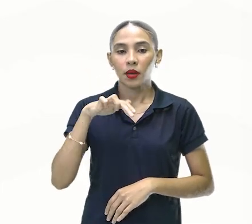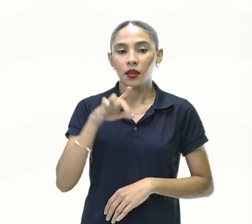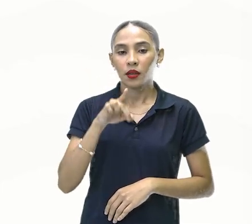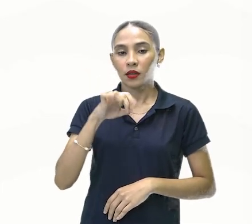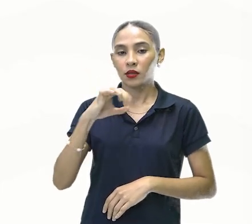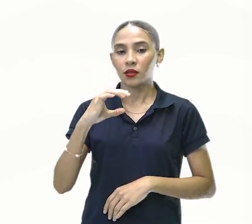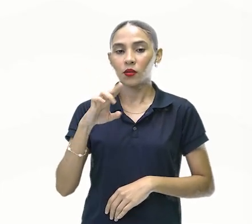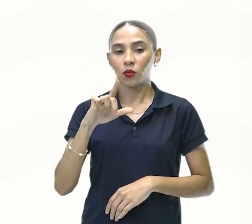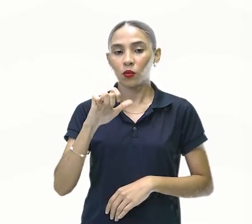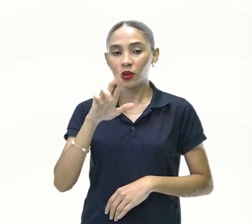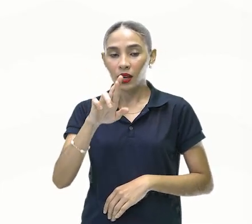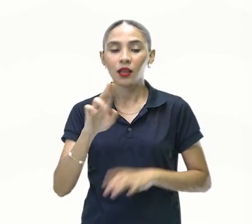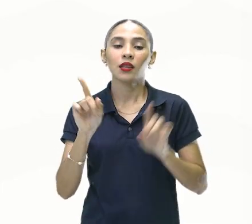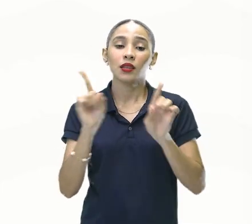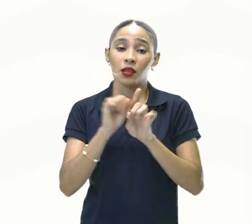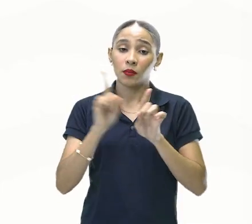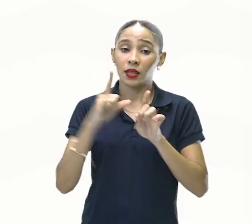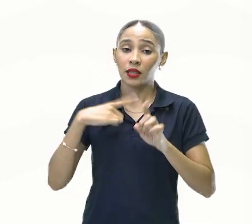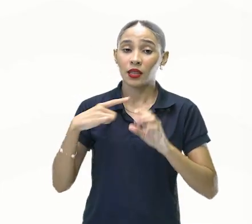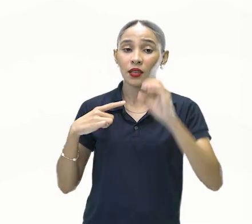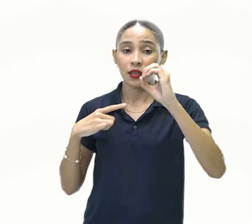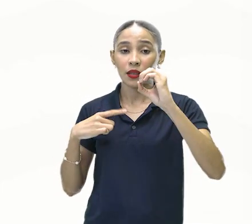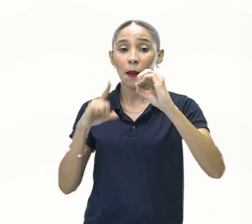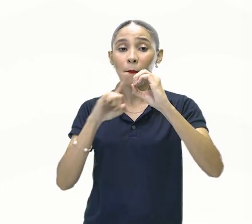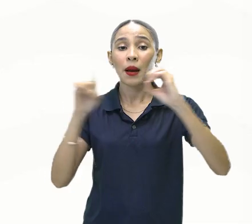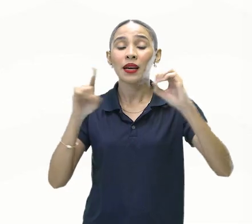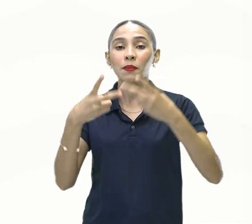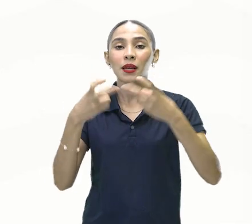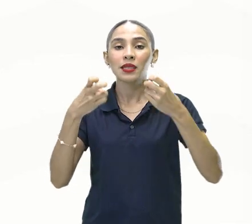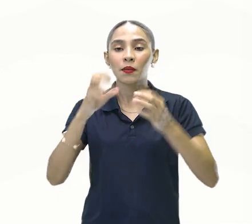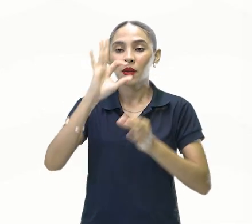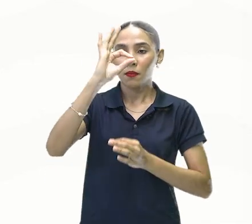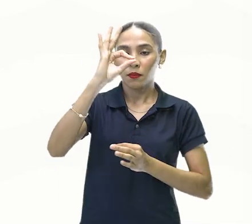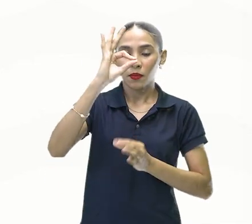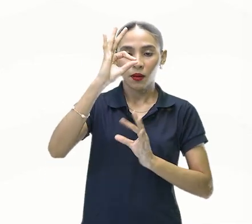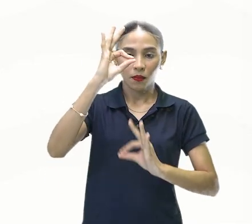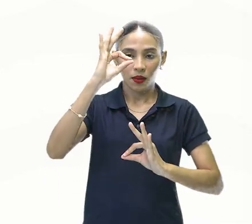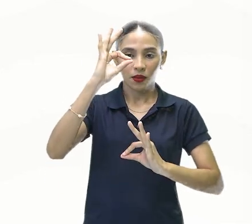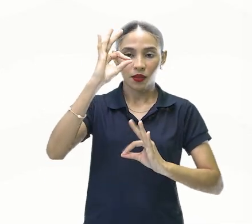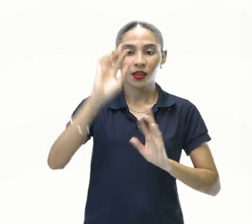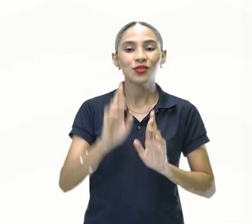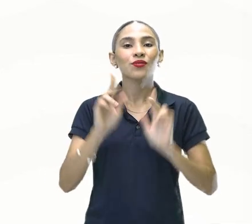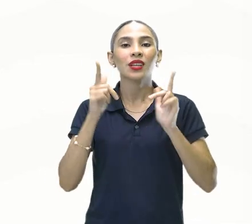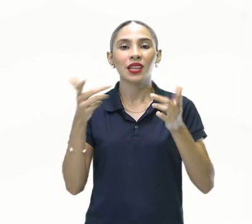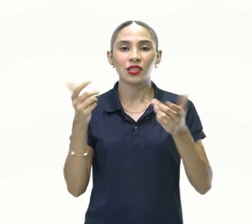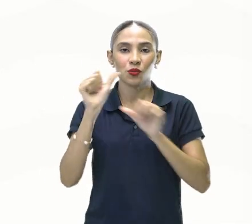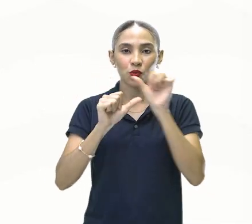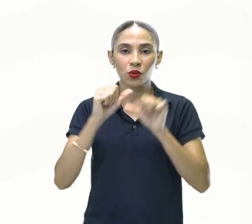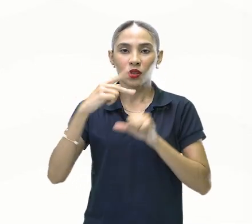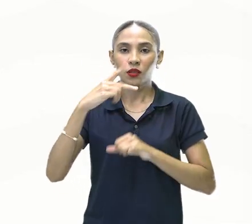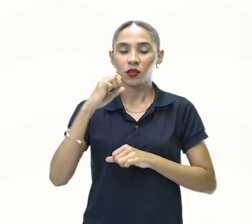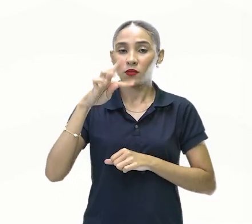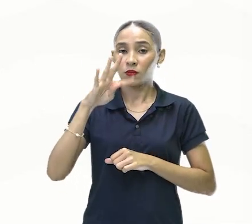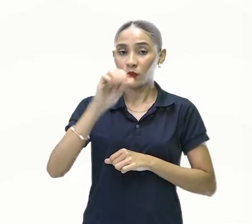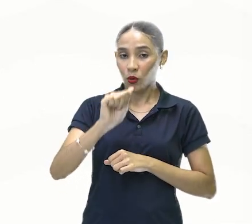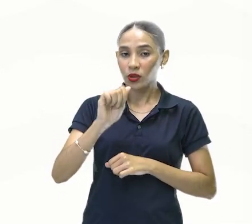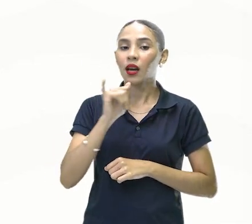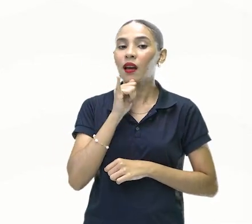linha vertical, tenho aqui o centro óptico, mas olha o detalhe aqui na ponta, olha só como é diferente